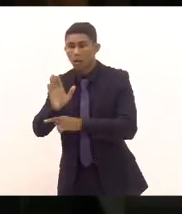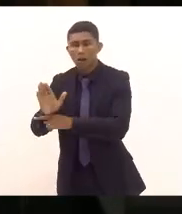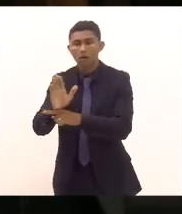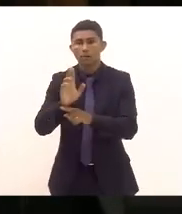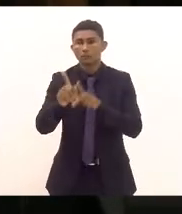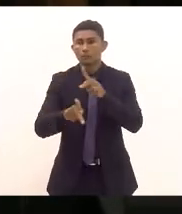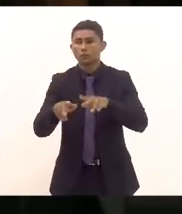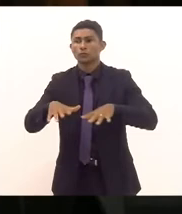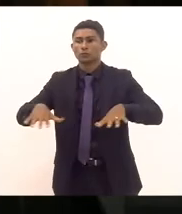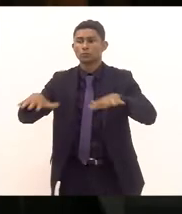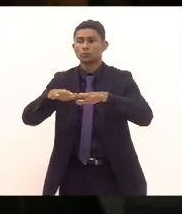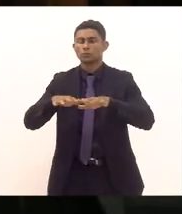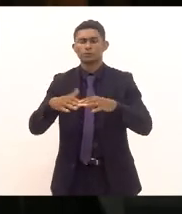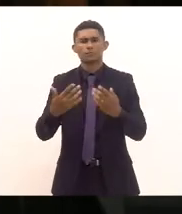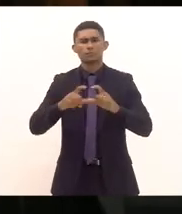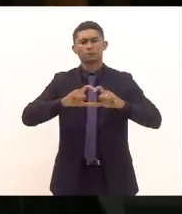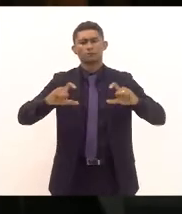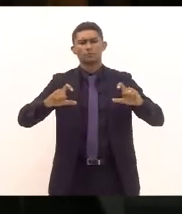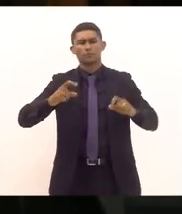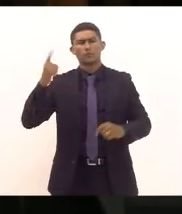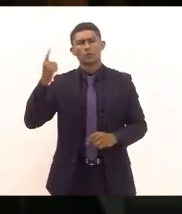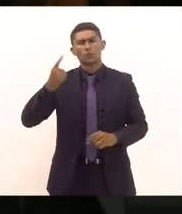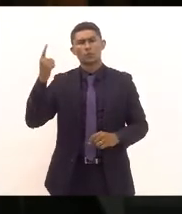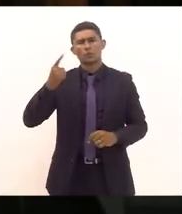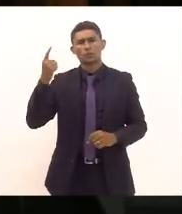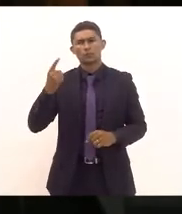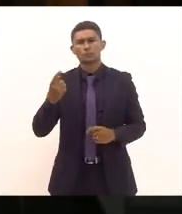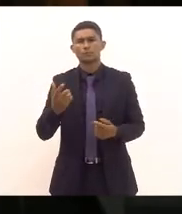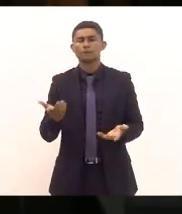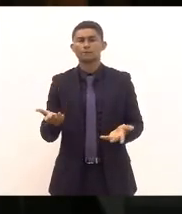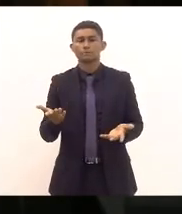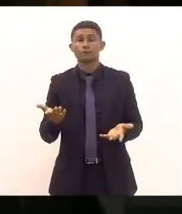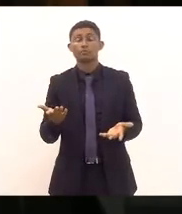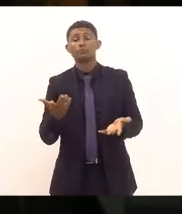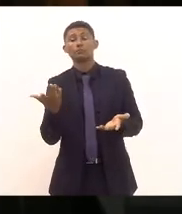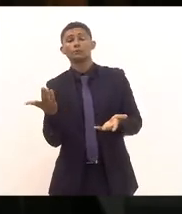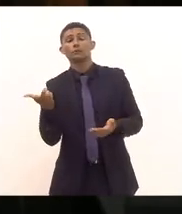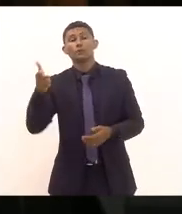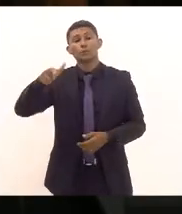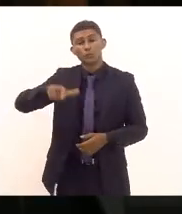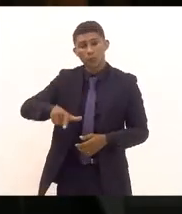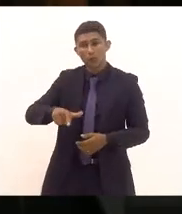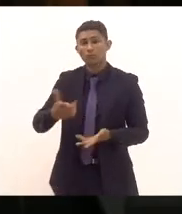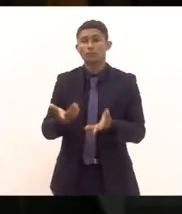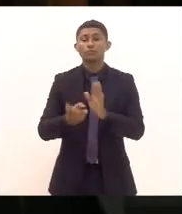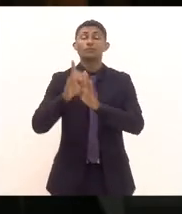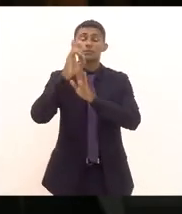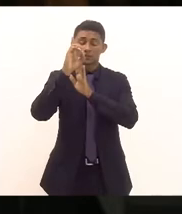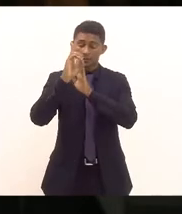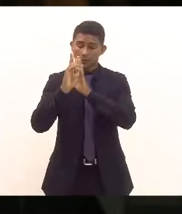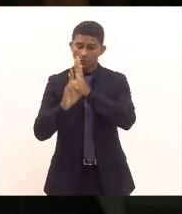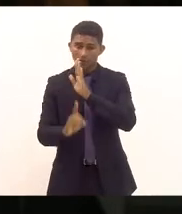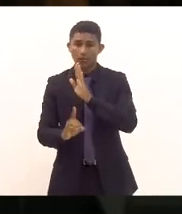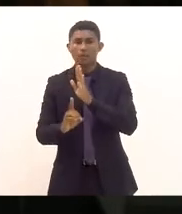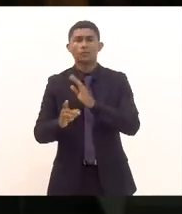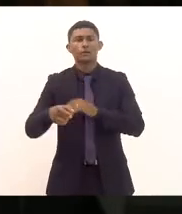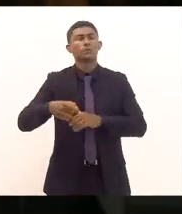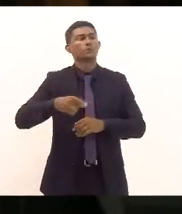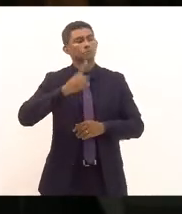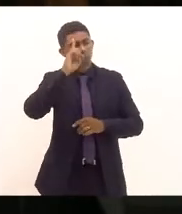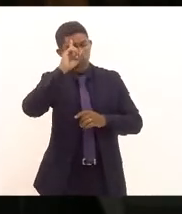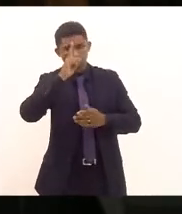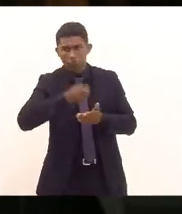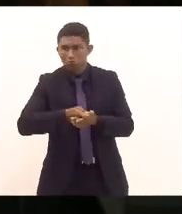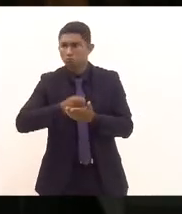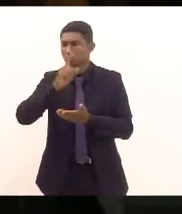aí no parágrafo único ele nos devolve o direito de legislar sobre ICMS